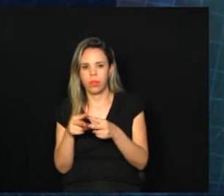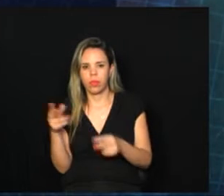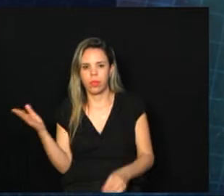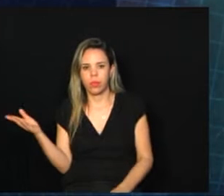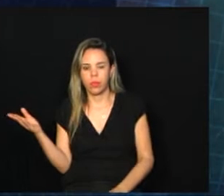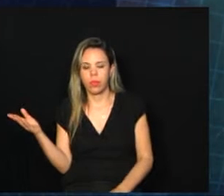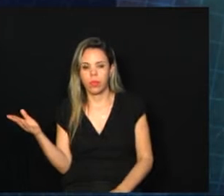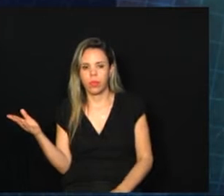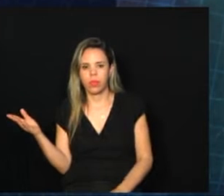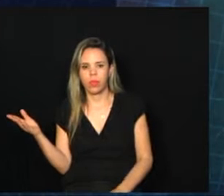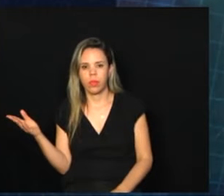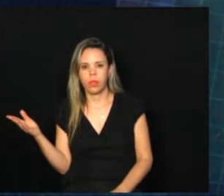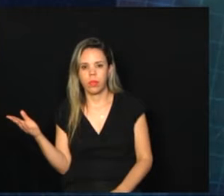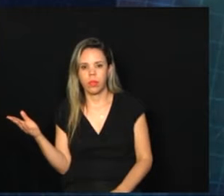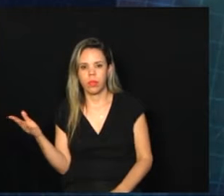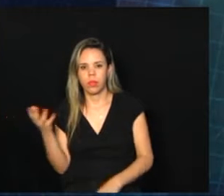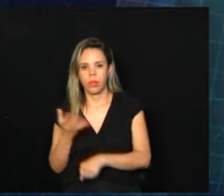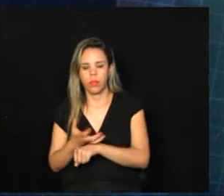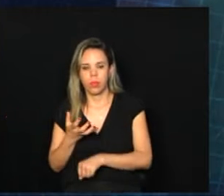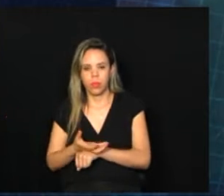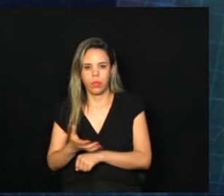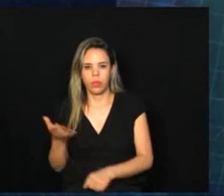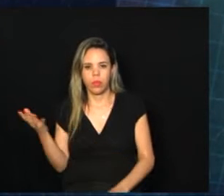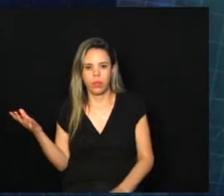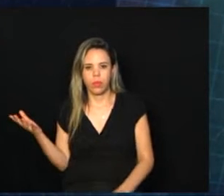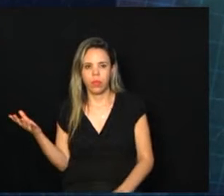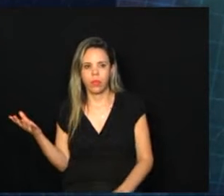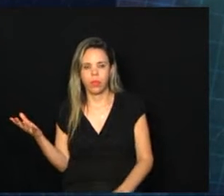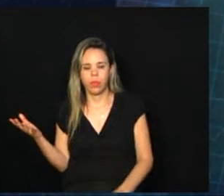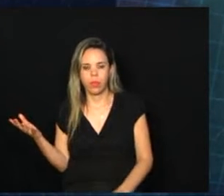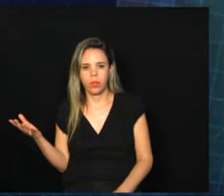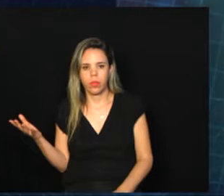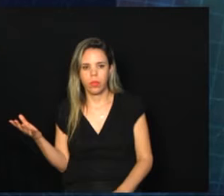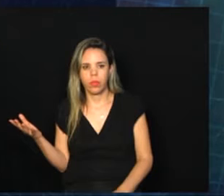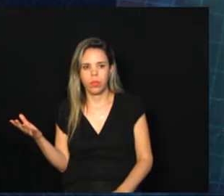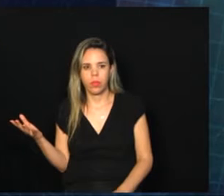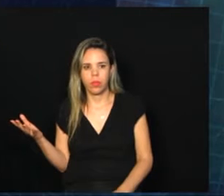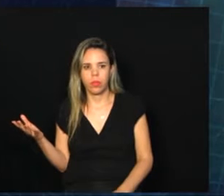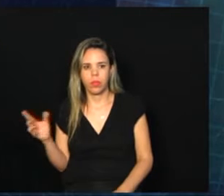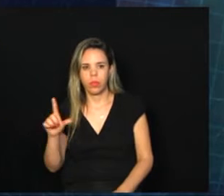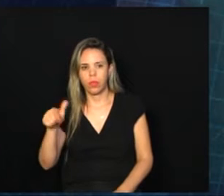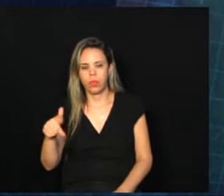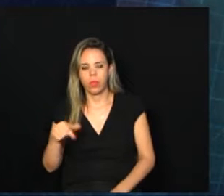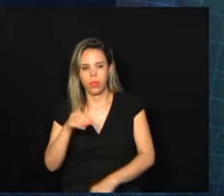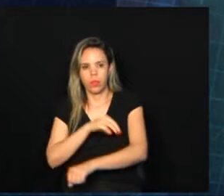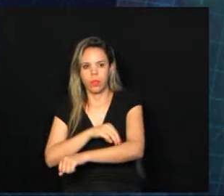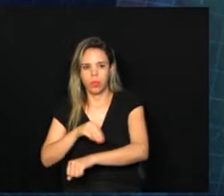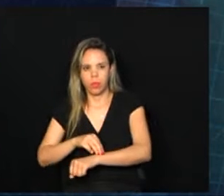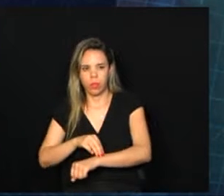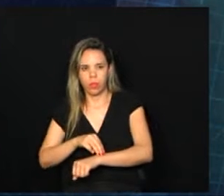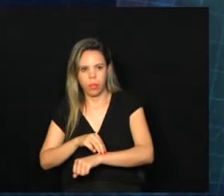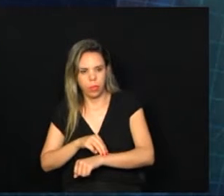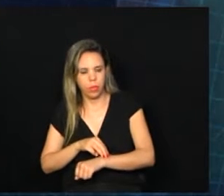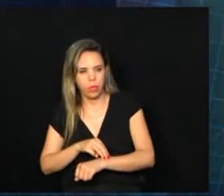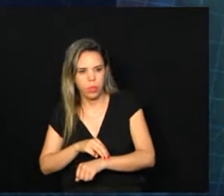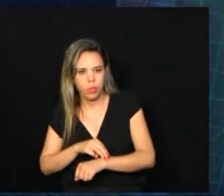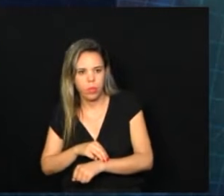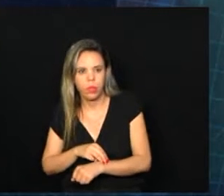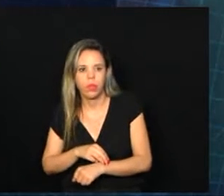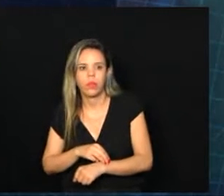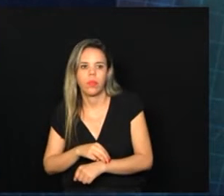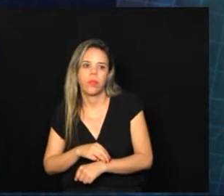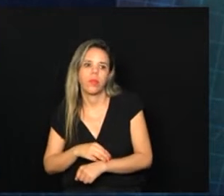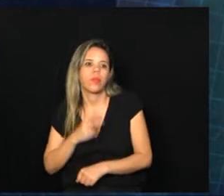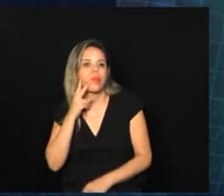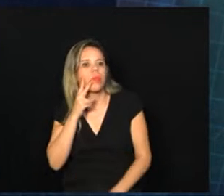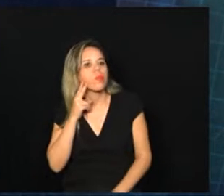Paulínia, 293, Nova Odessa, 234, depois nós temos Montemor com 210